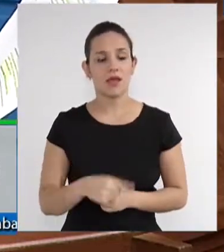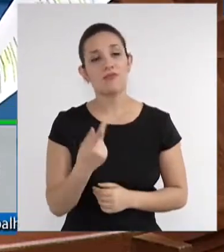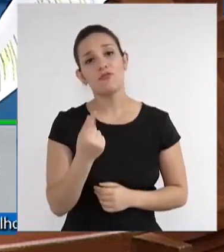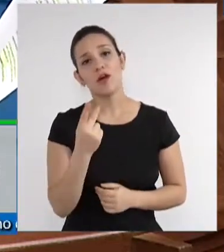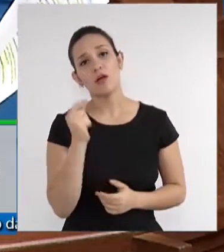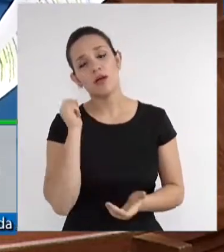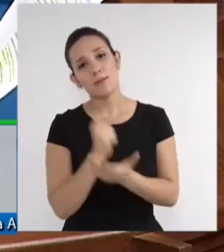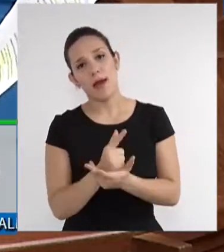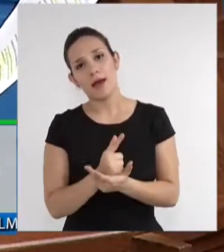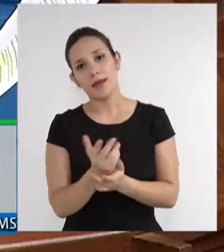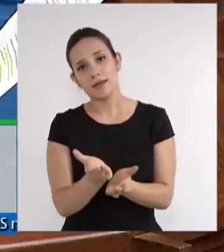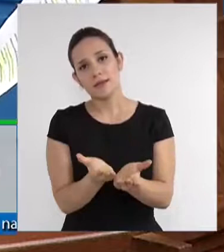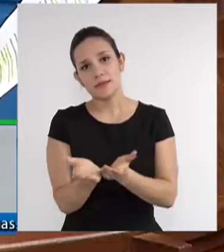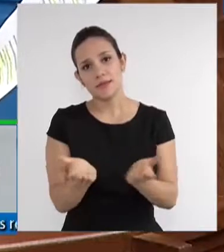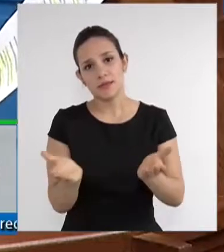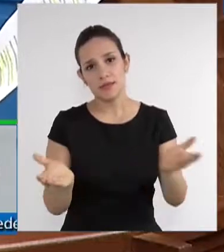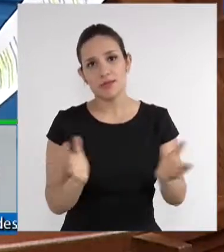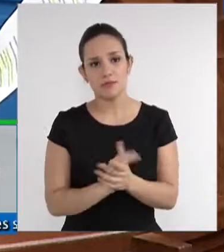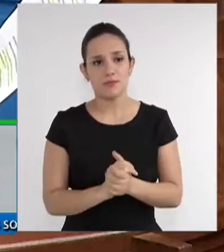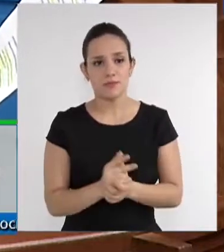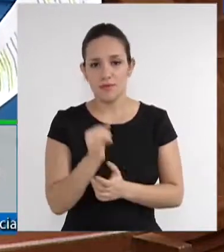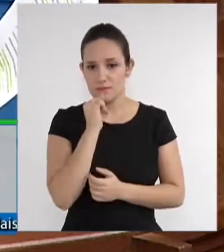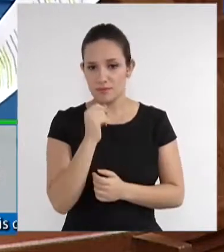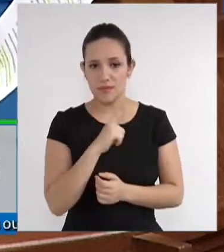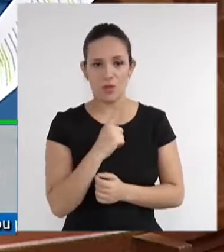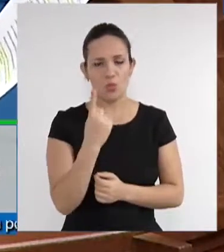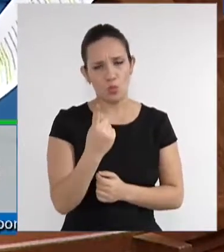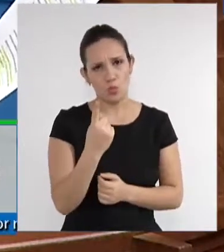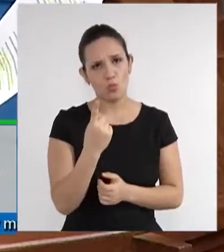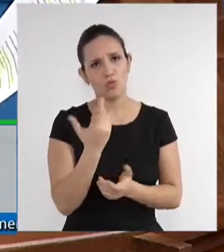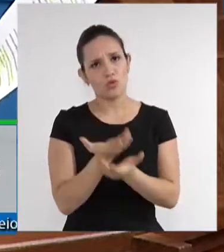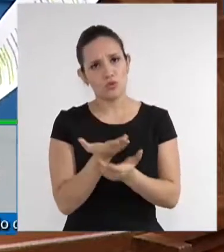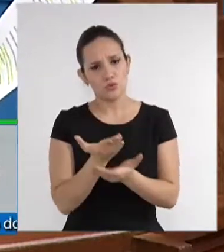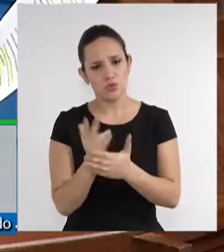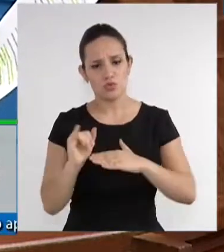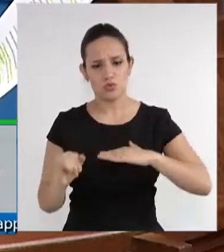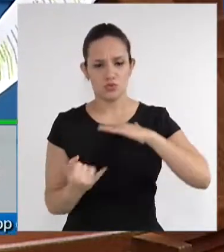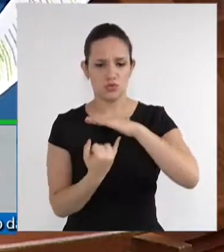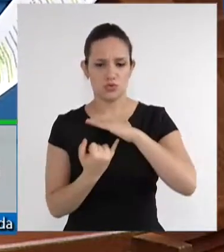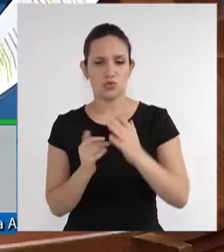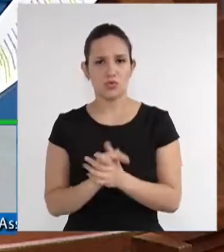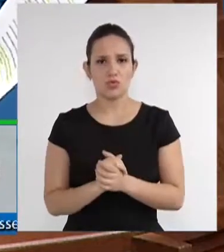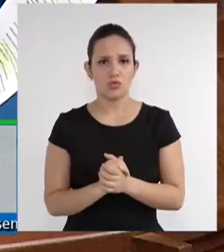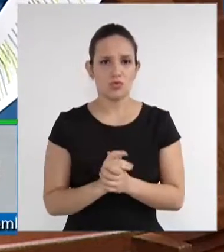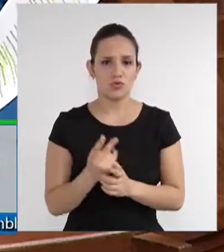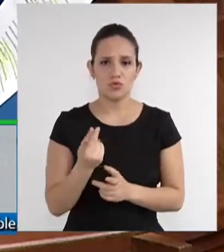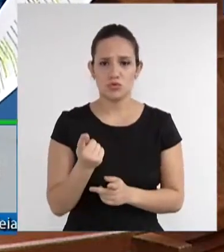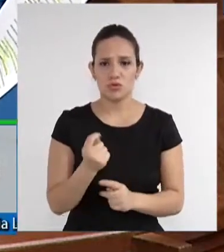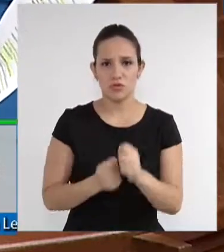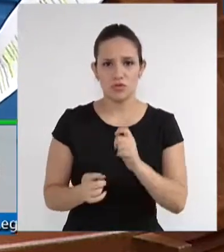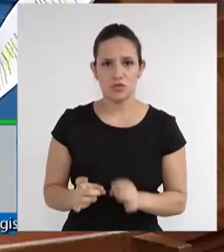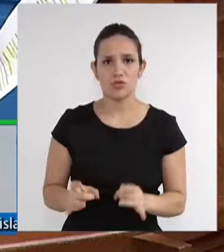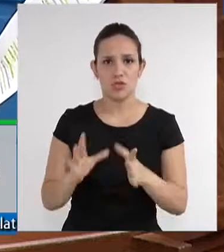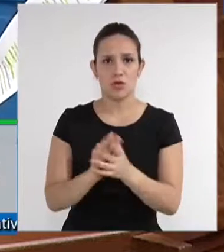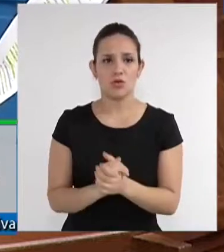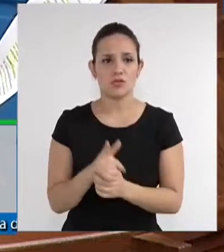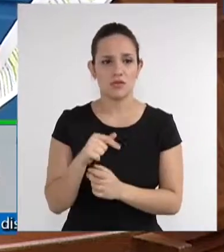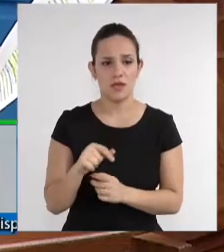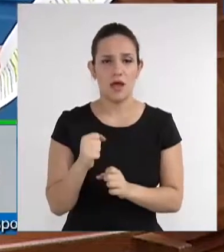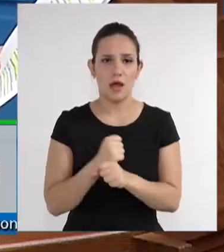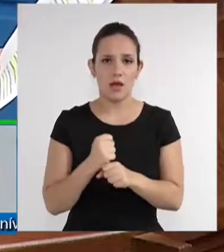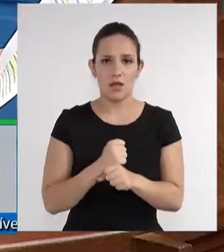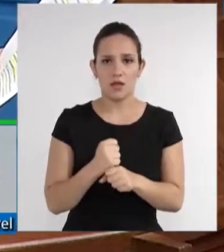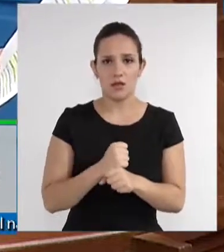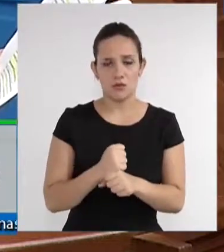licitação. Uma delas é um estudo feito pelo Instituto de Negócios Públicos em fevereiro de